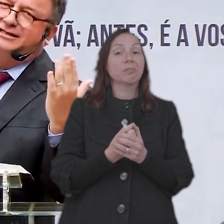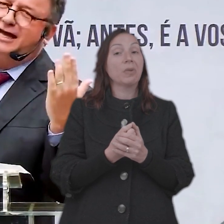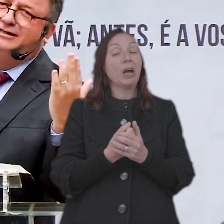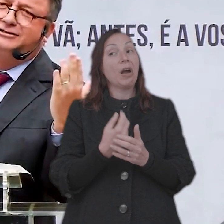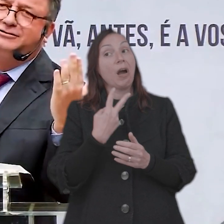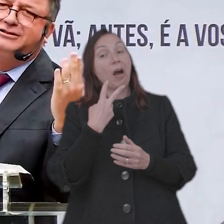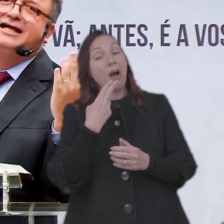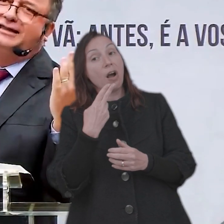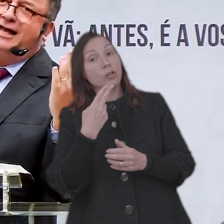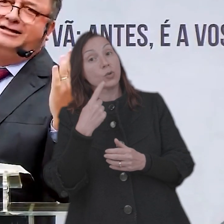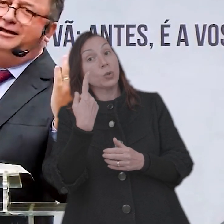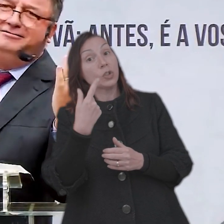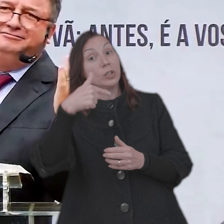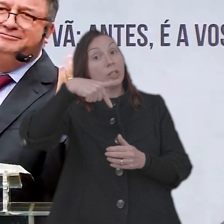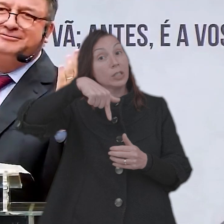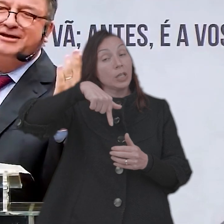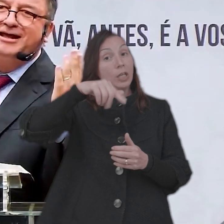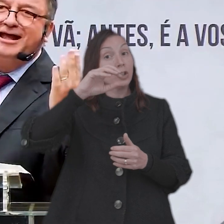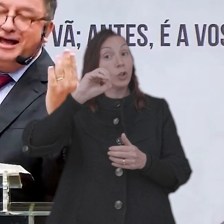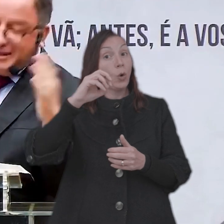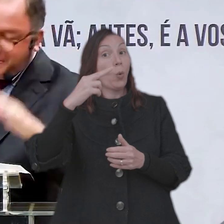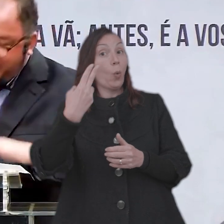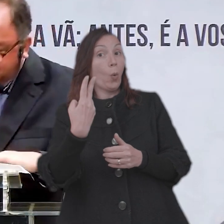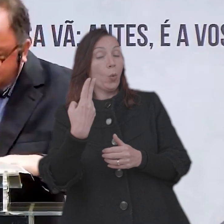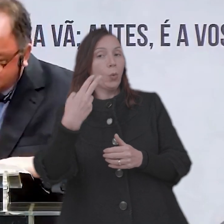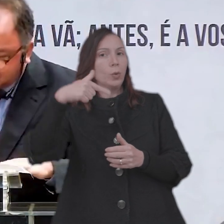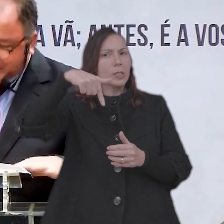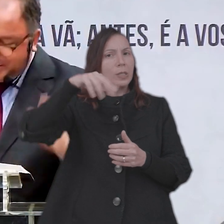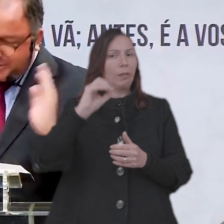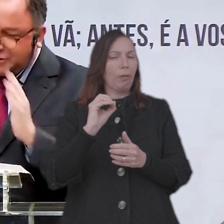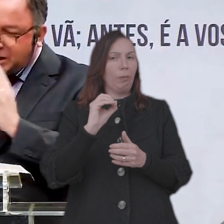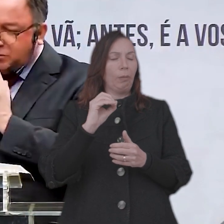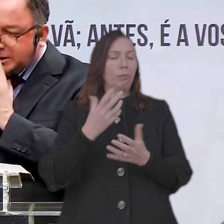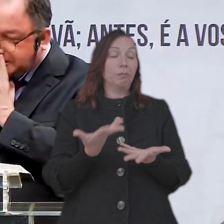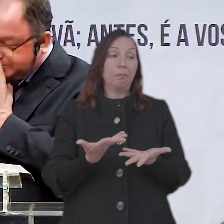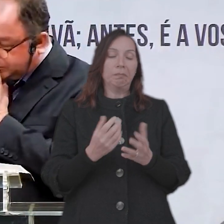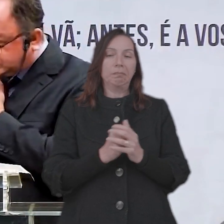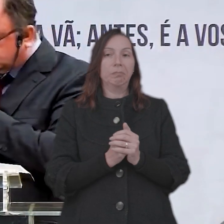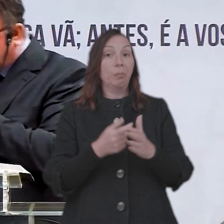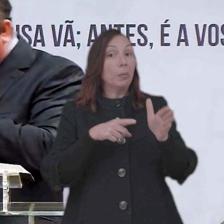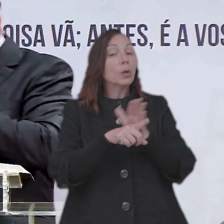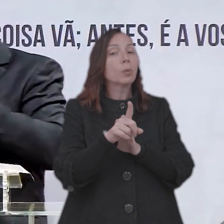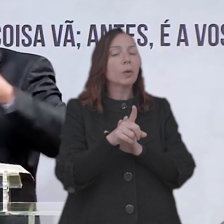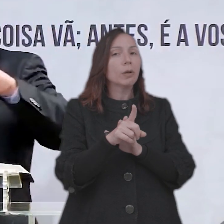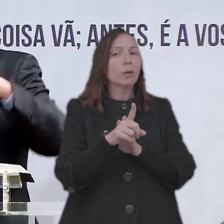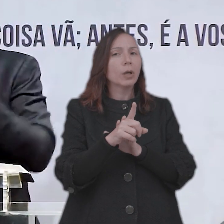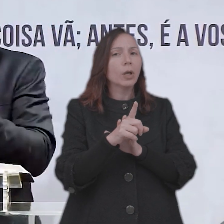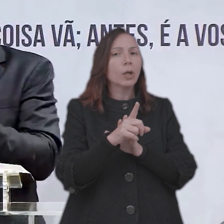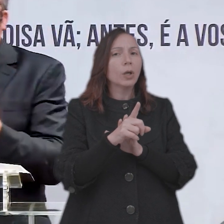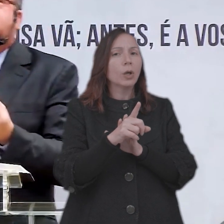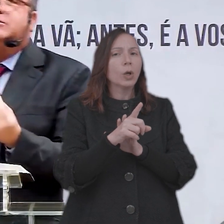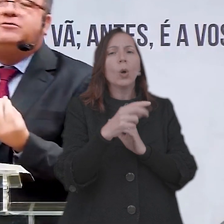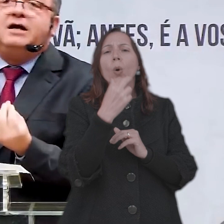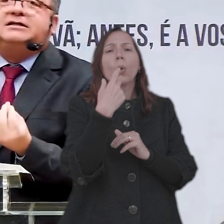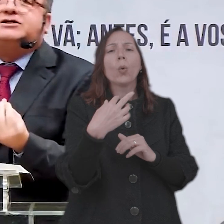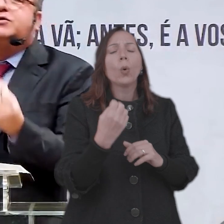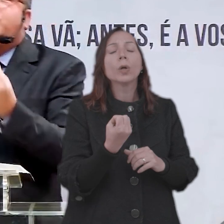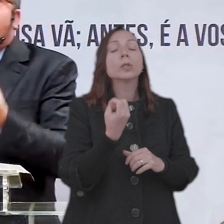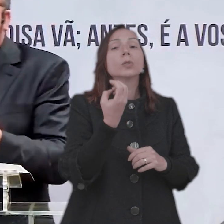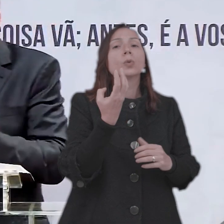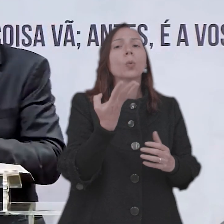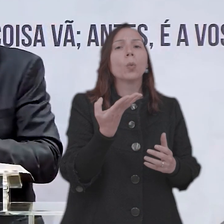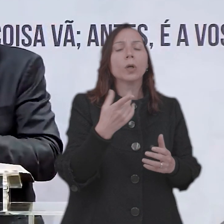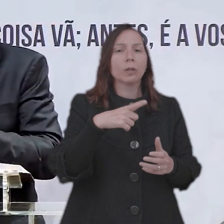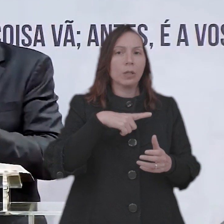ou 17 ou 70. E eu perguntei para a moça, mas me diga uma coisa, quais são as opções?